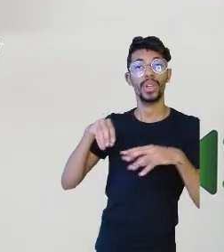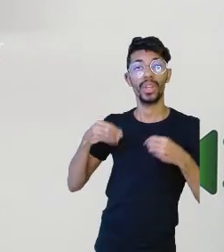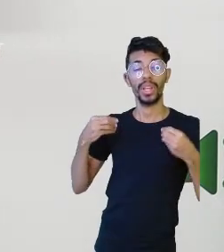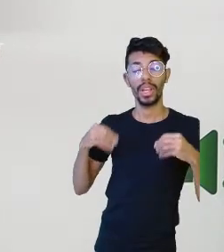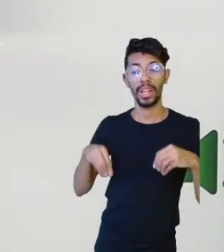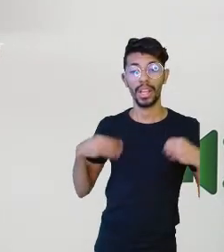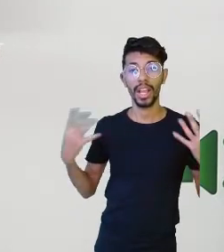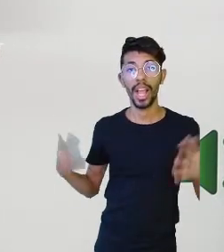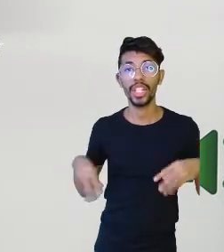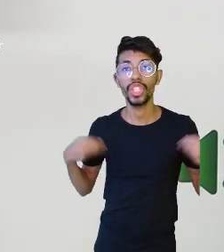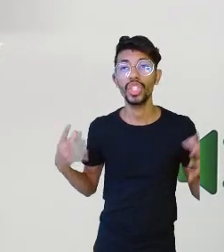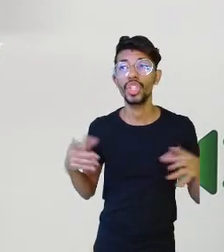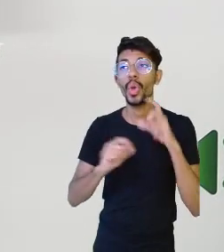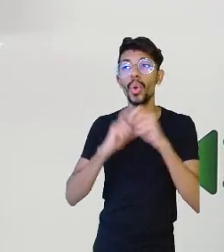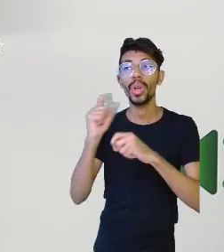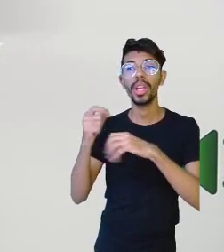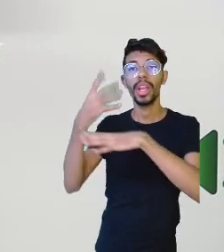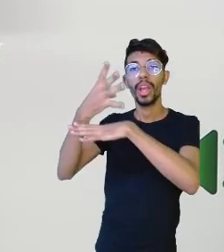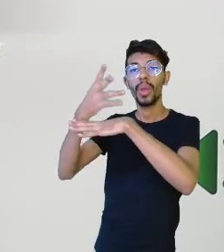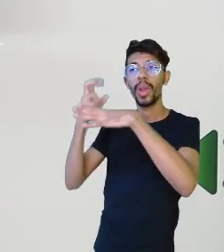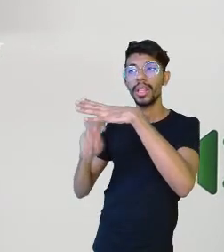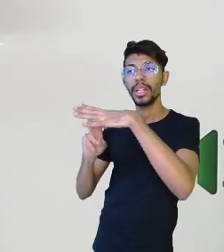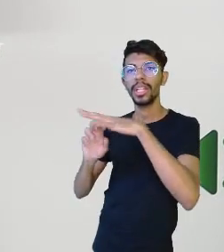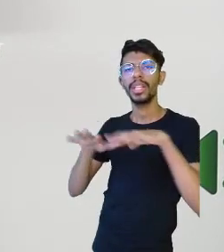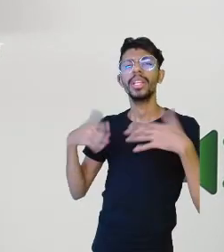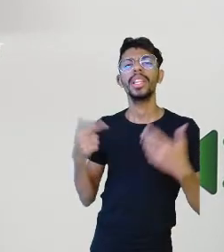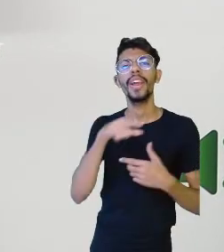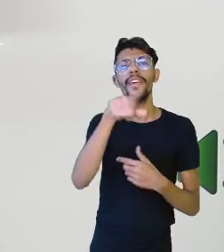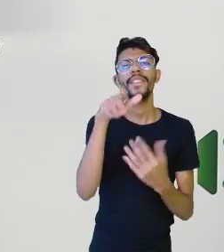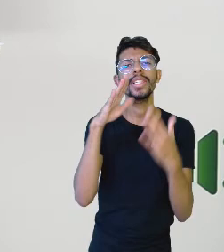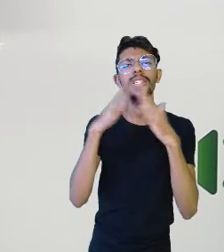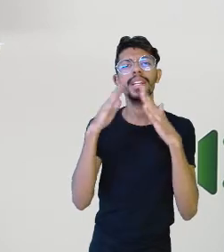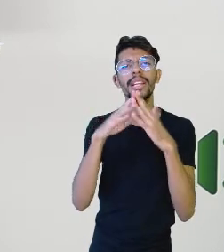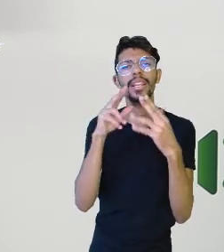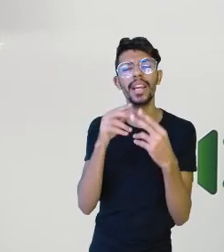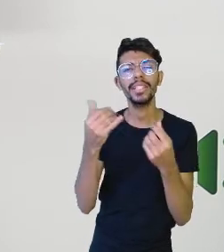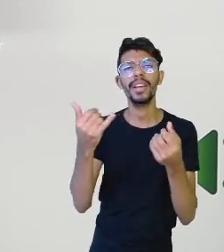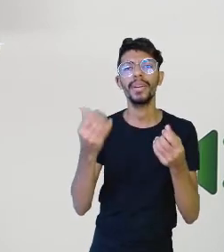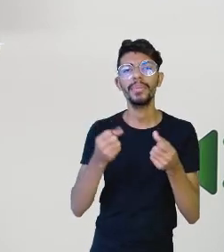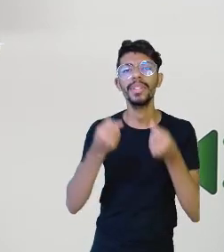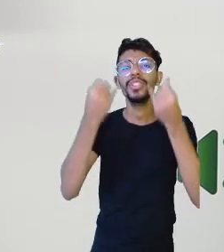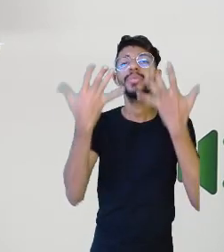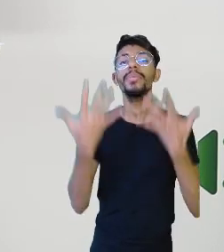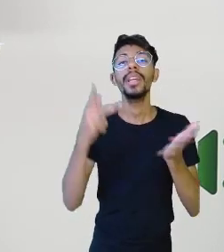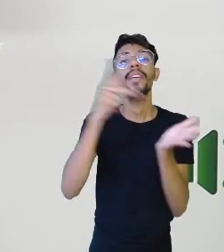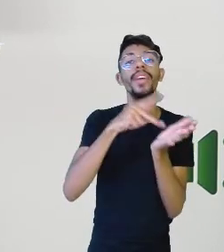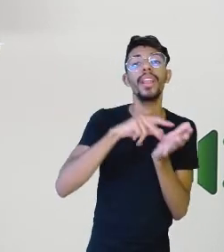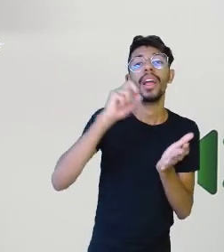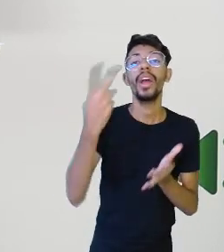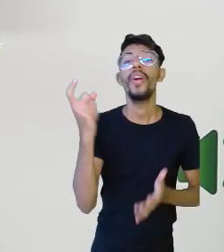4/5. Beleza? Então, diz aí de casa, isso é verdadeiro ou falso?